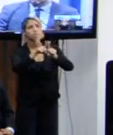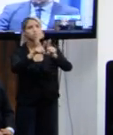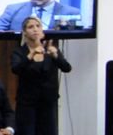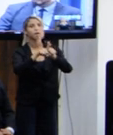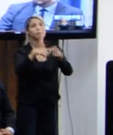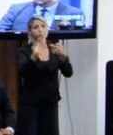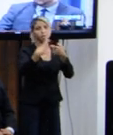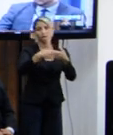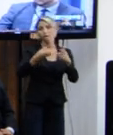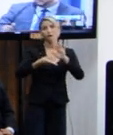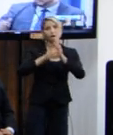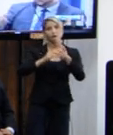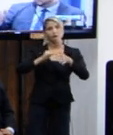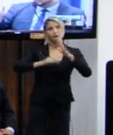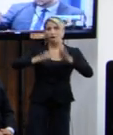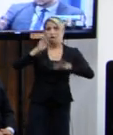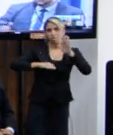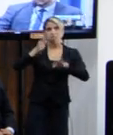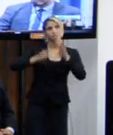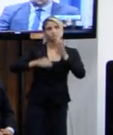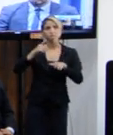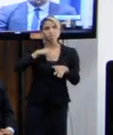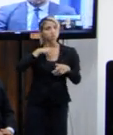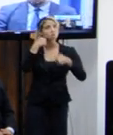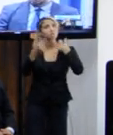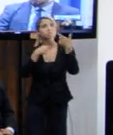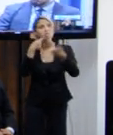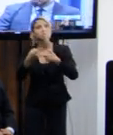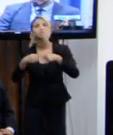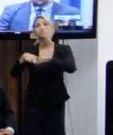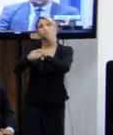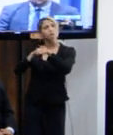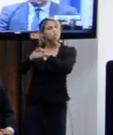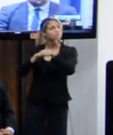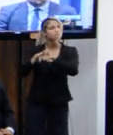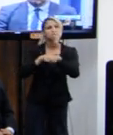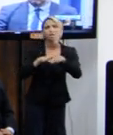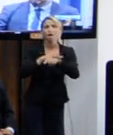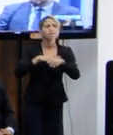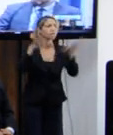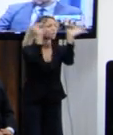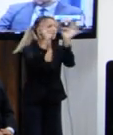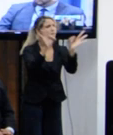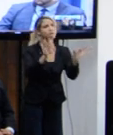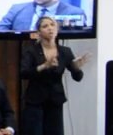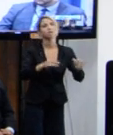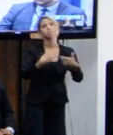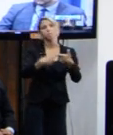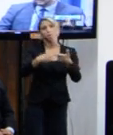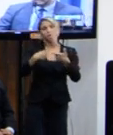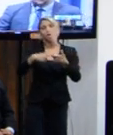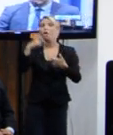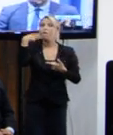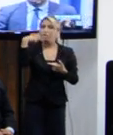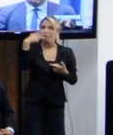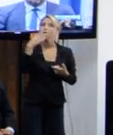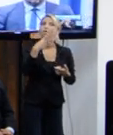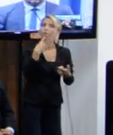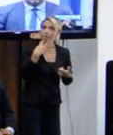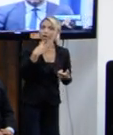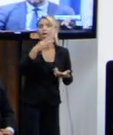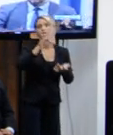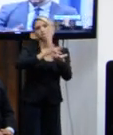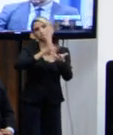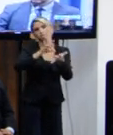gente debate, mas o vereador Geraldo é um profundo conhecedor da legislação. E segundo, enquanto presidente da casa naquele